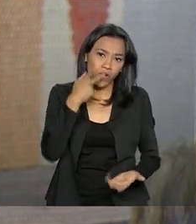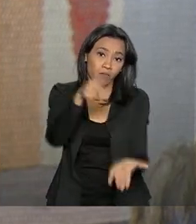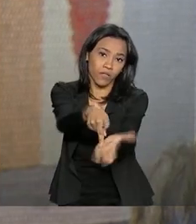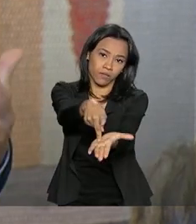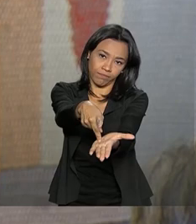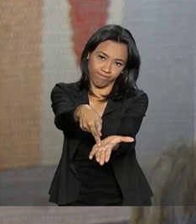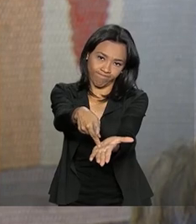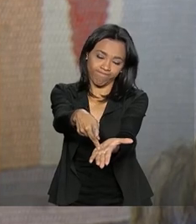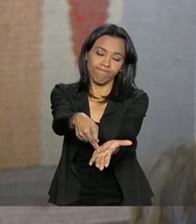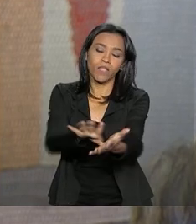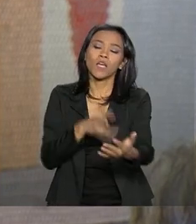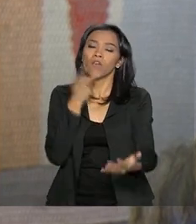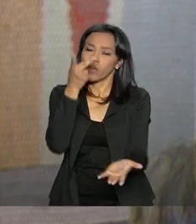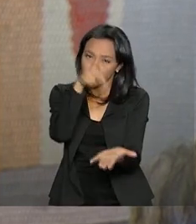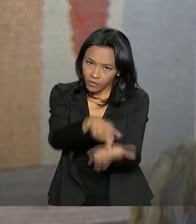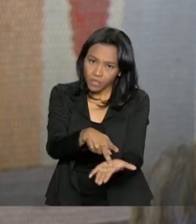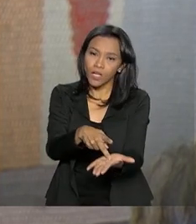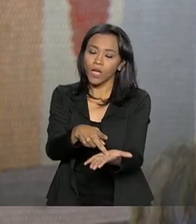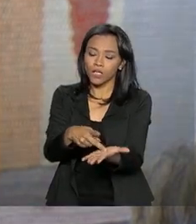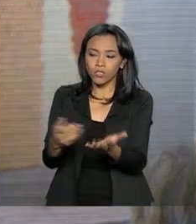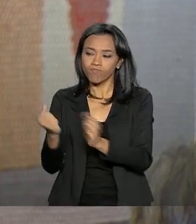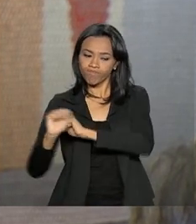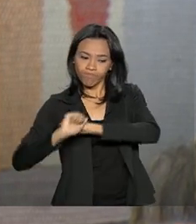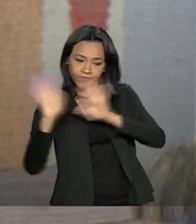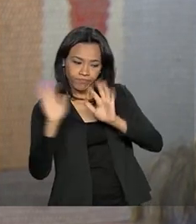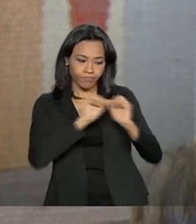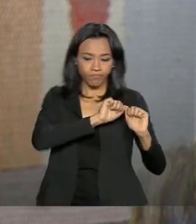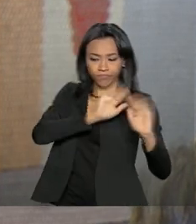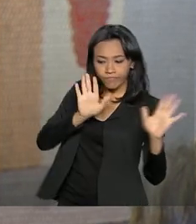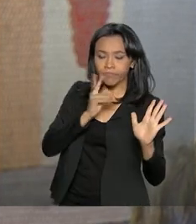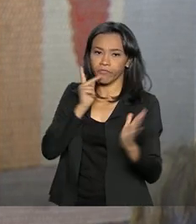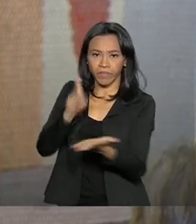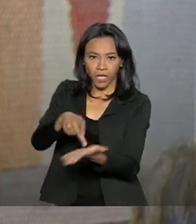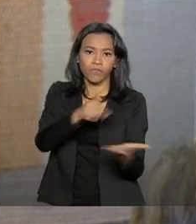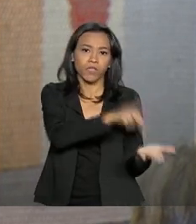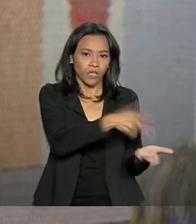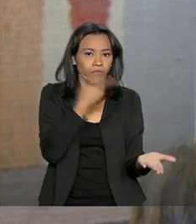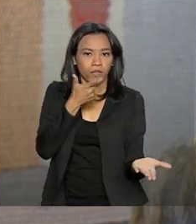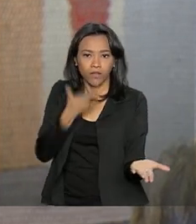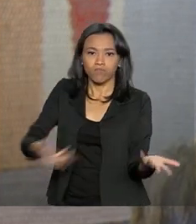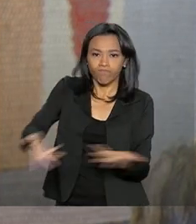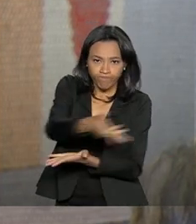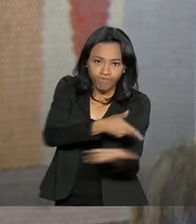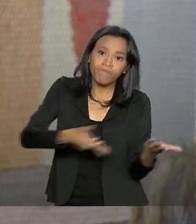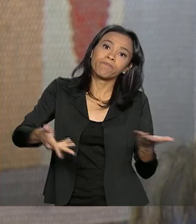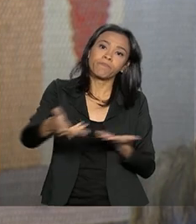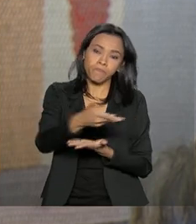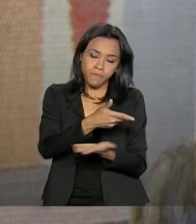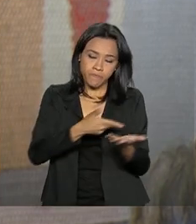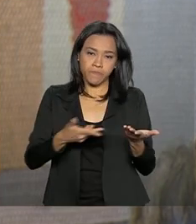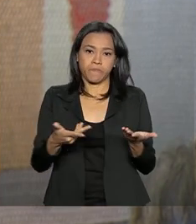verdade, uns aos outros, e aqueles que levamos adiante as nossas